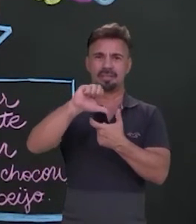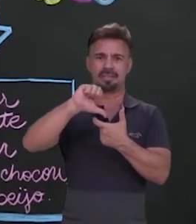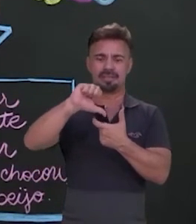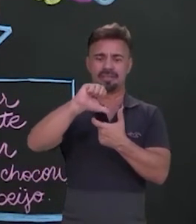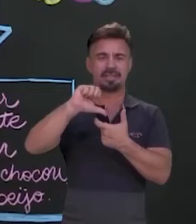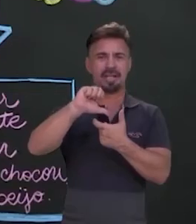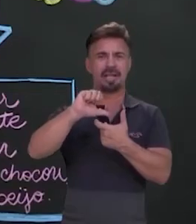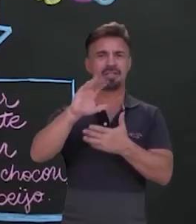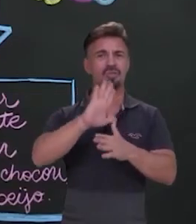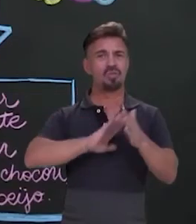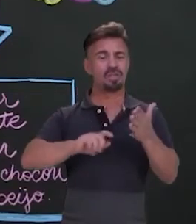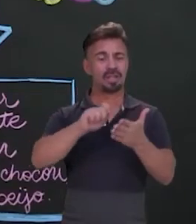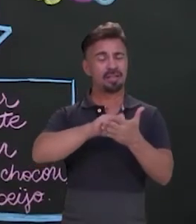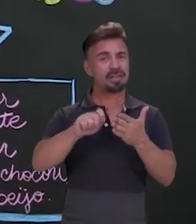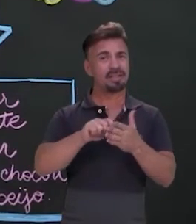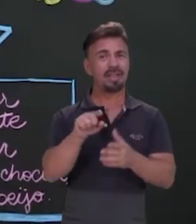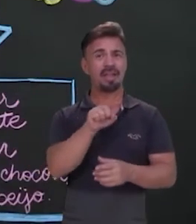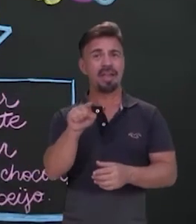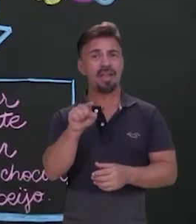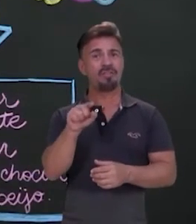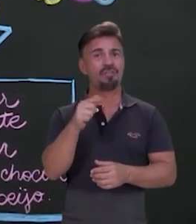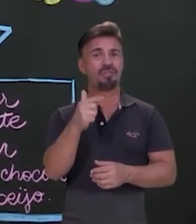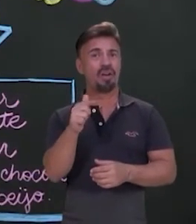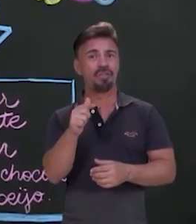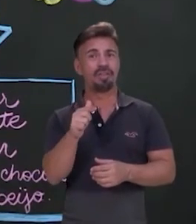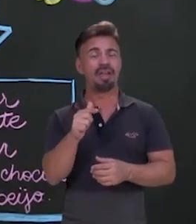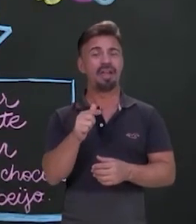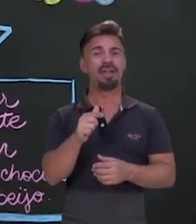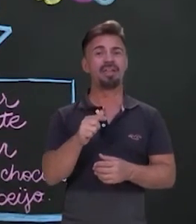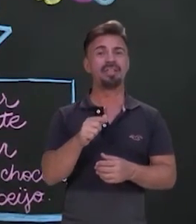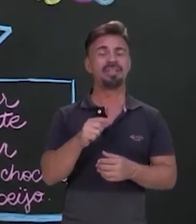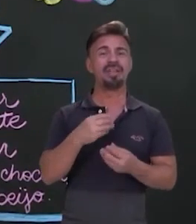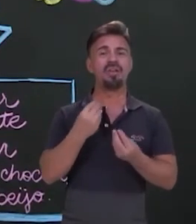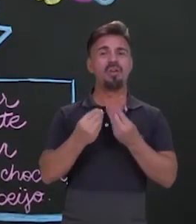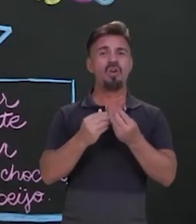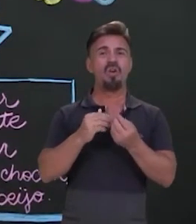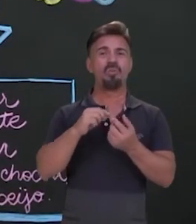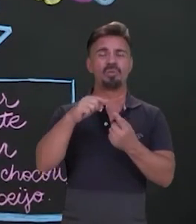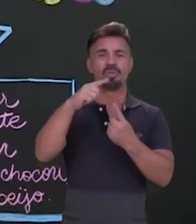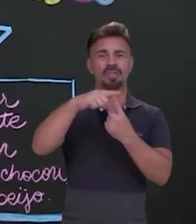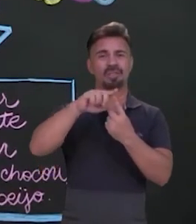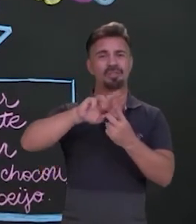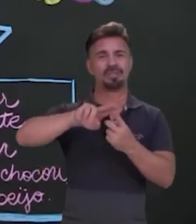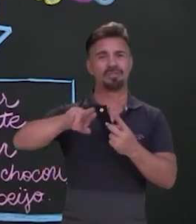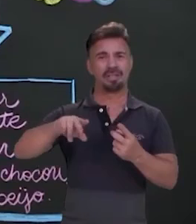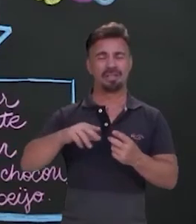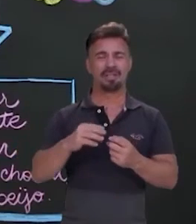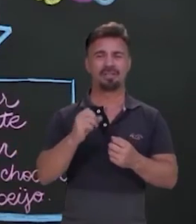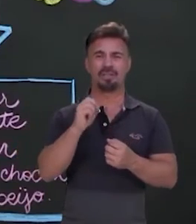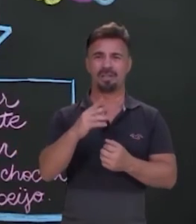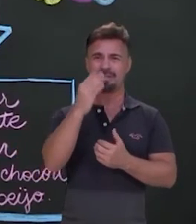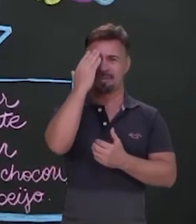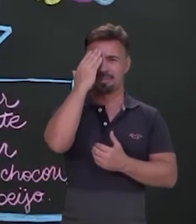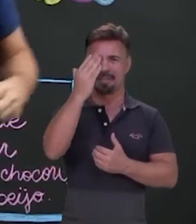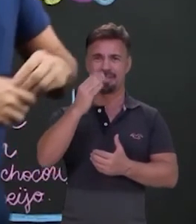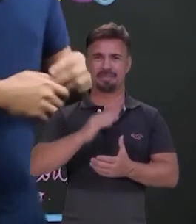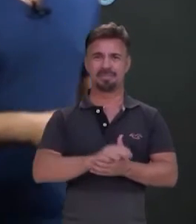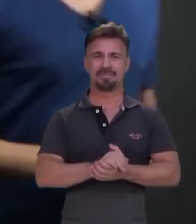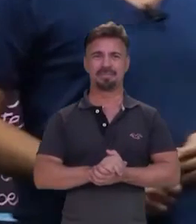na hora de escrever, veja se tem hífen ou não. Cuidado também na hora de reconhecer esses tipos de derivação, ok? Muito obrigado.